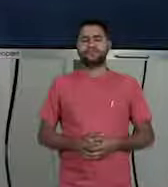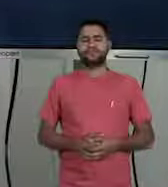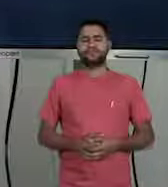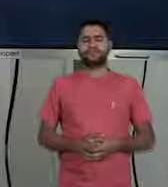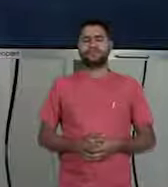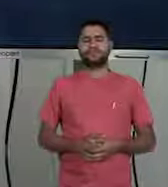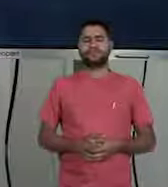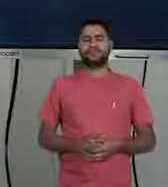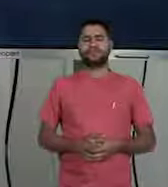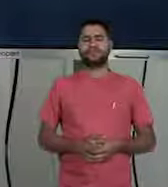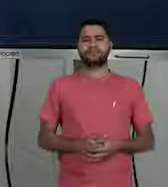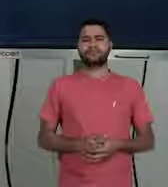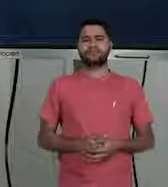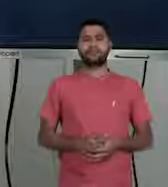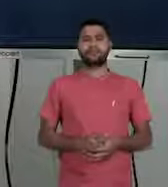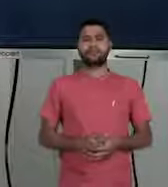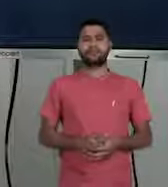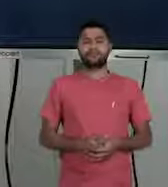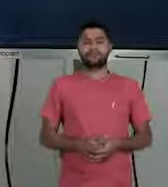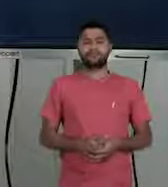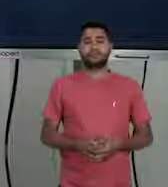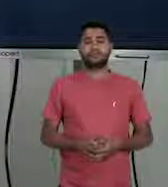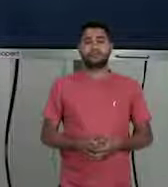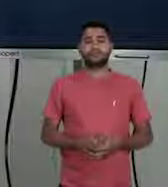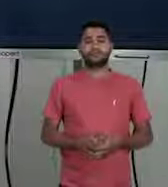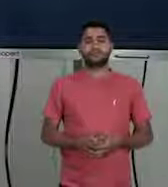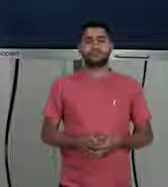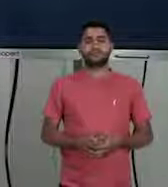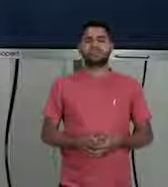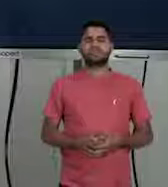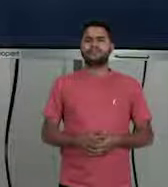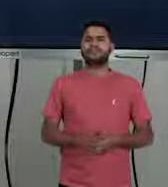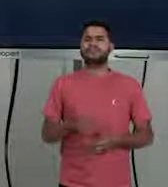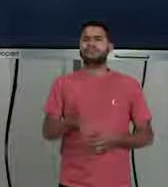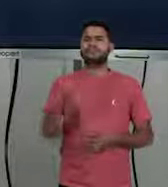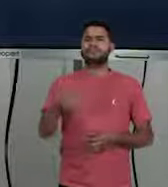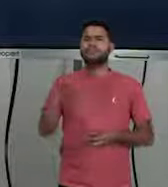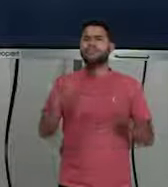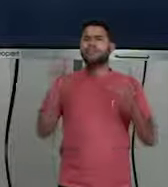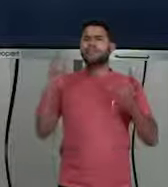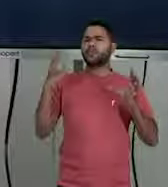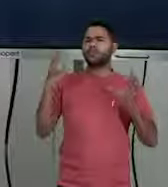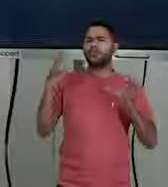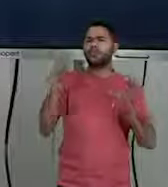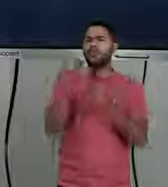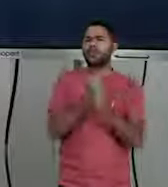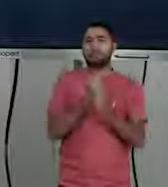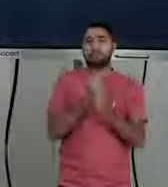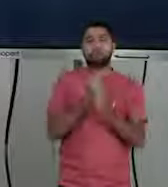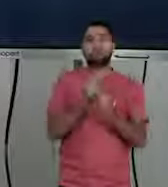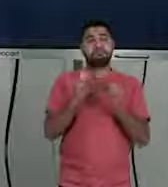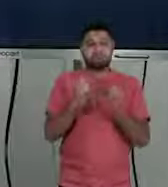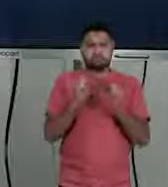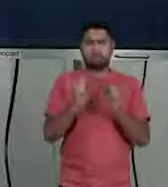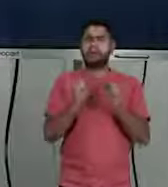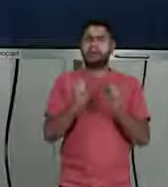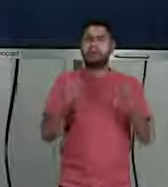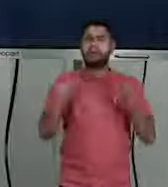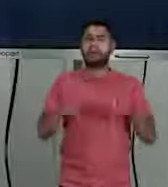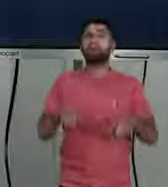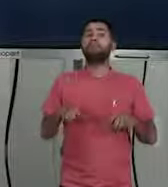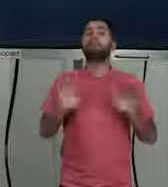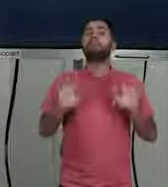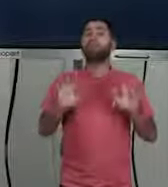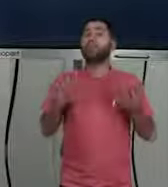e vice-versa. Bom, como que a gente mede essa corrente elétrica? Porque ela pode ser medida, né?